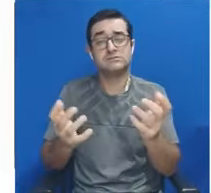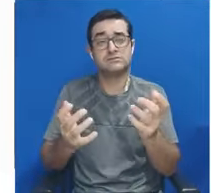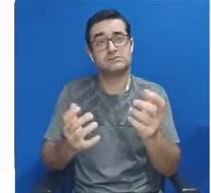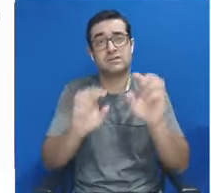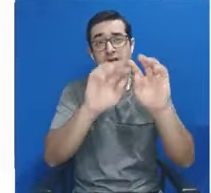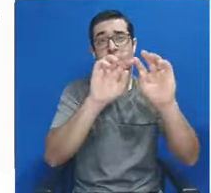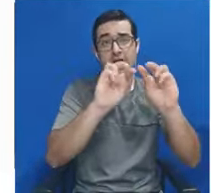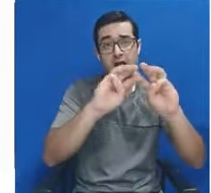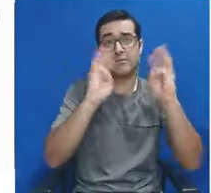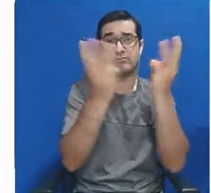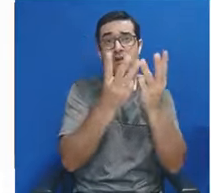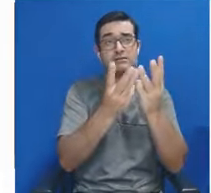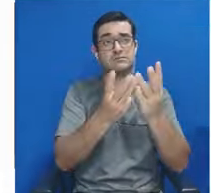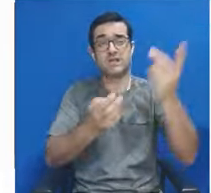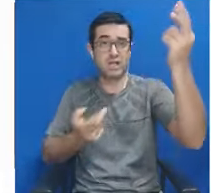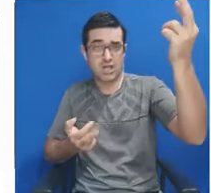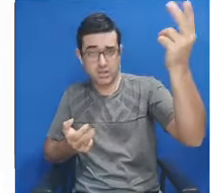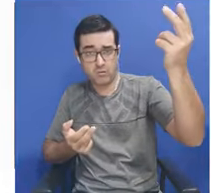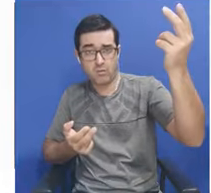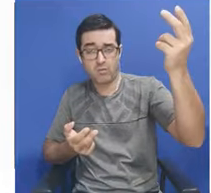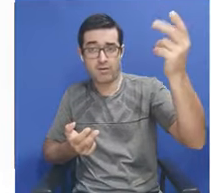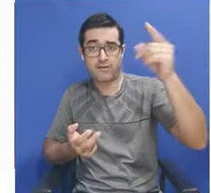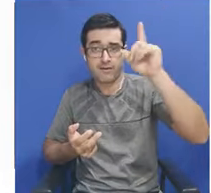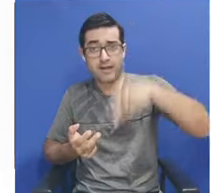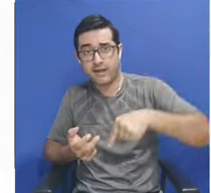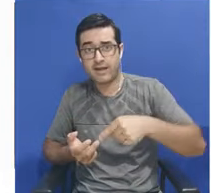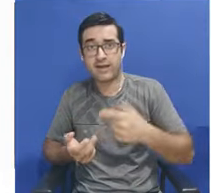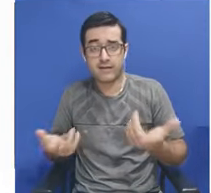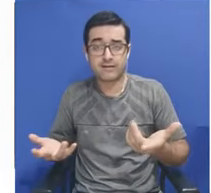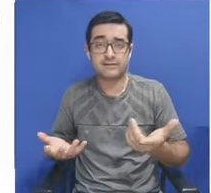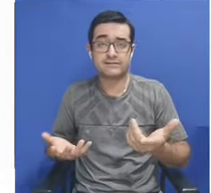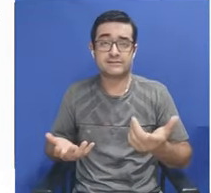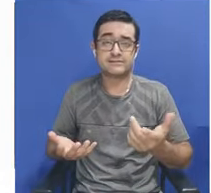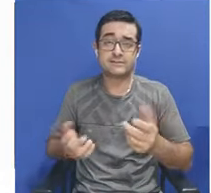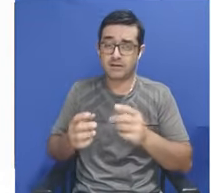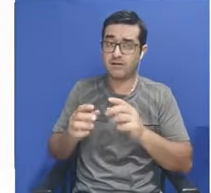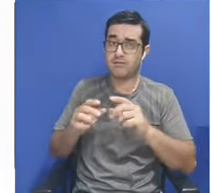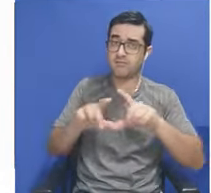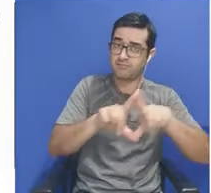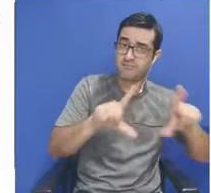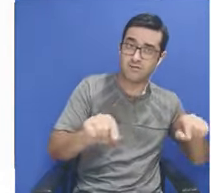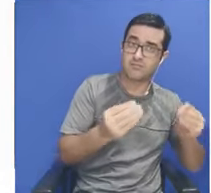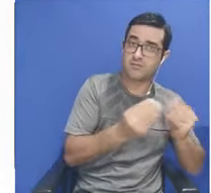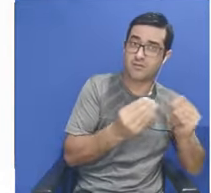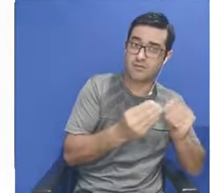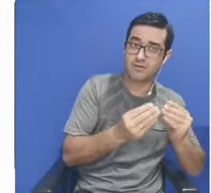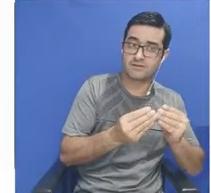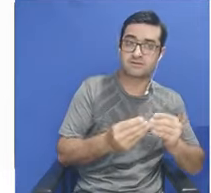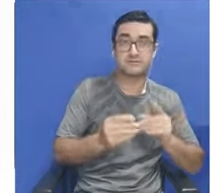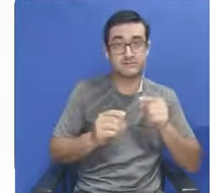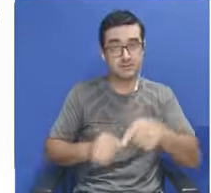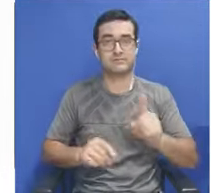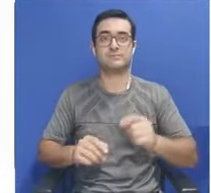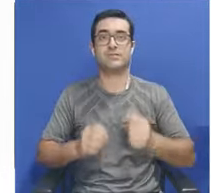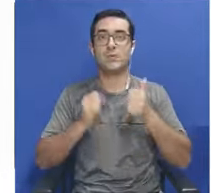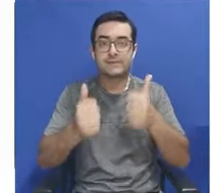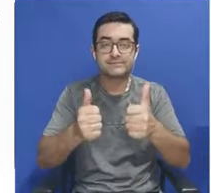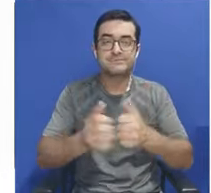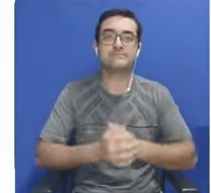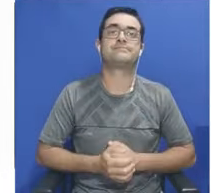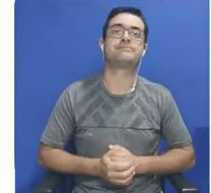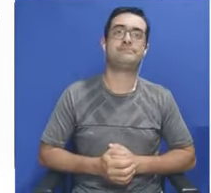fórmula empírica. Ou seja, diria que a minha fórmula empírica é a minha fórmula molecular. O que nesse caso não é. Tá